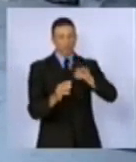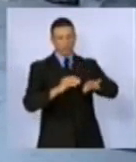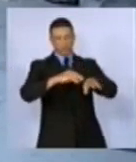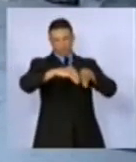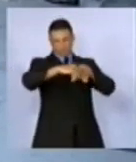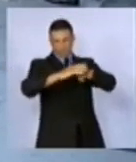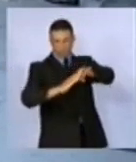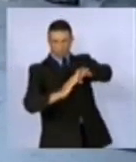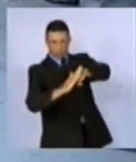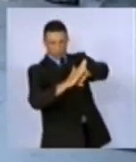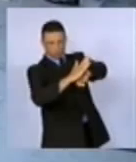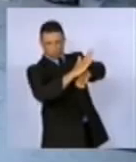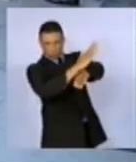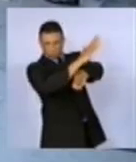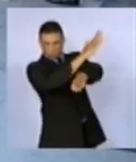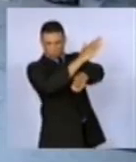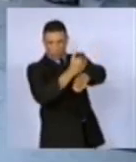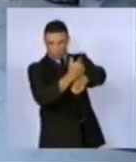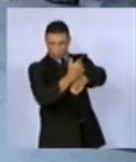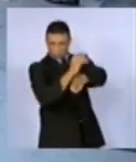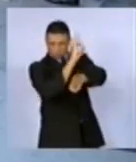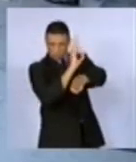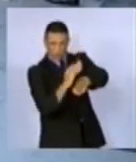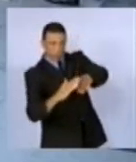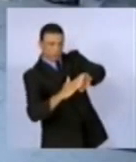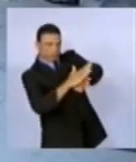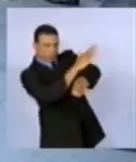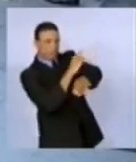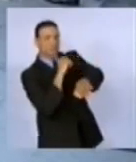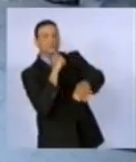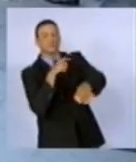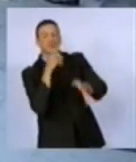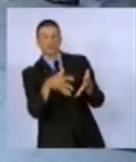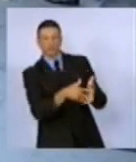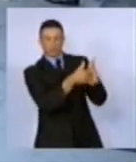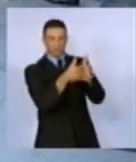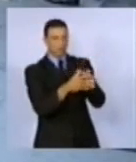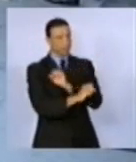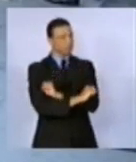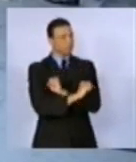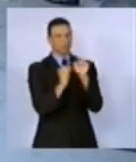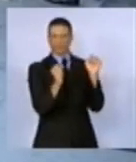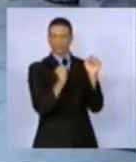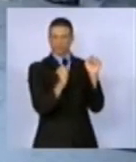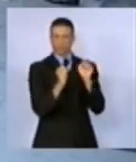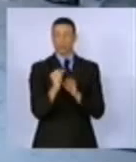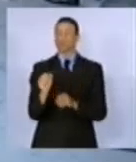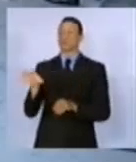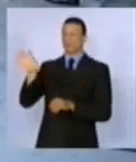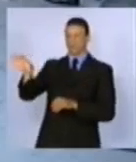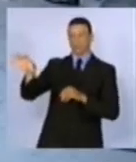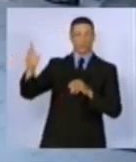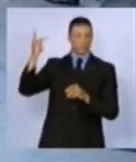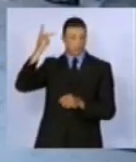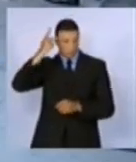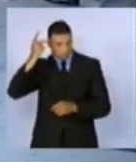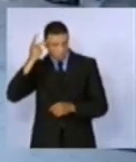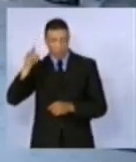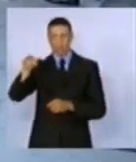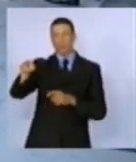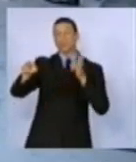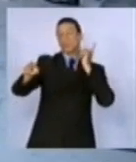do que 12% o que isso ocorreu eh depois principalmente que os estados de São Paulo Minas Gerais e e Paraná